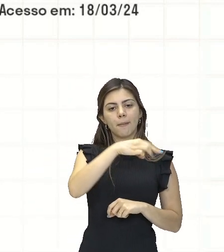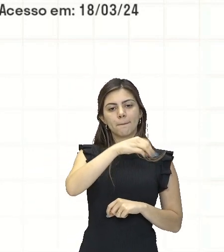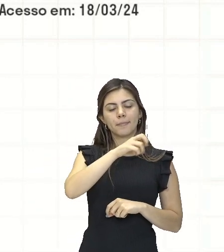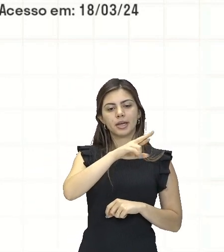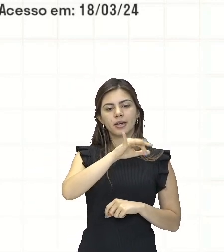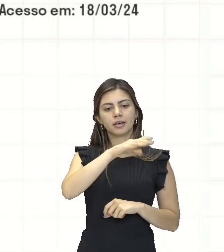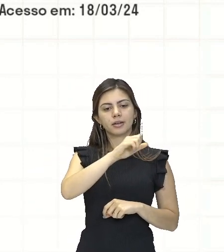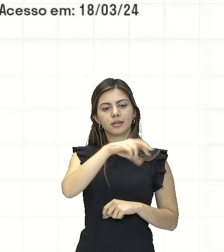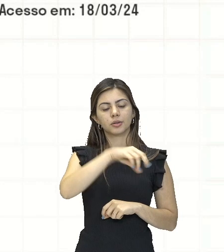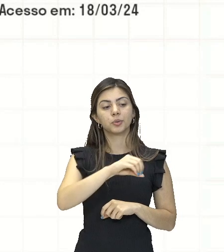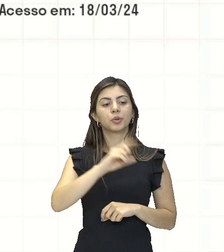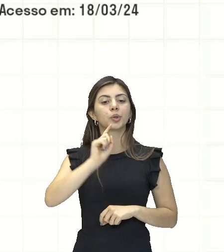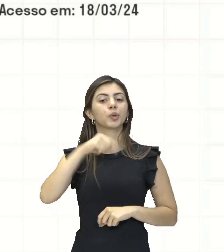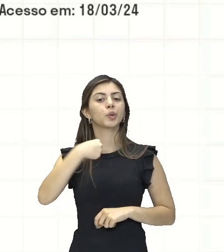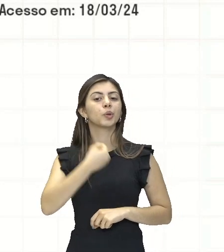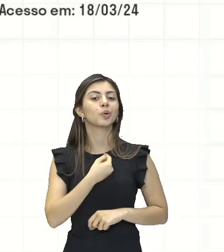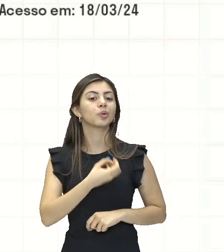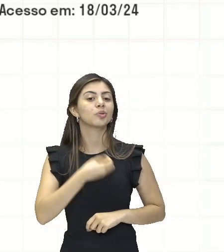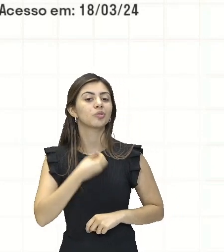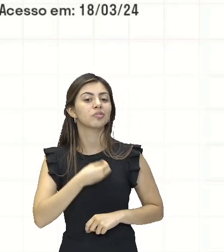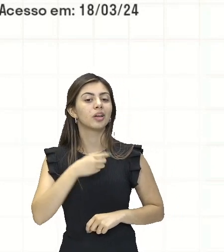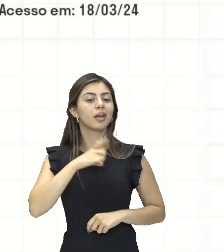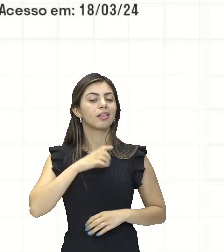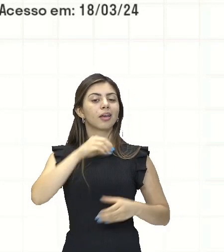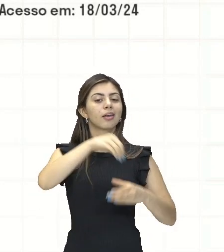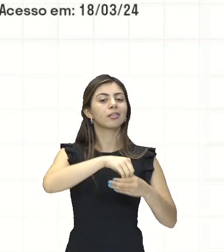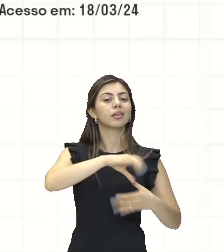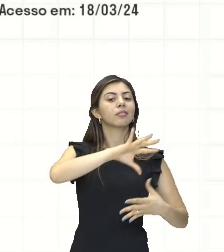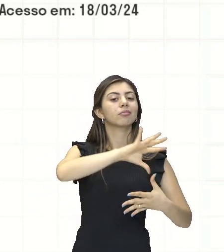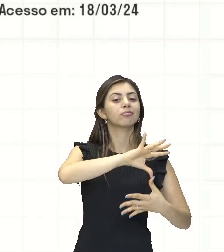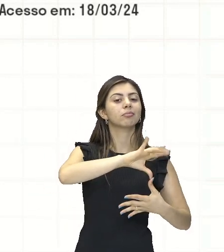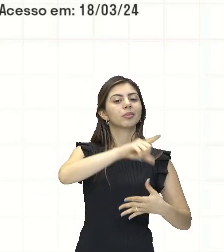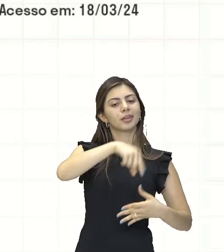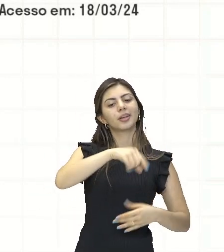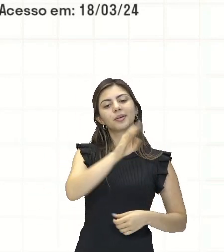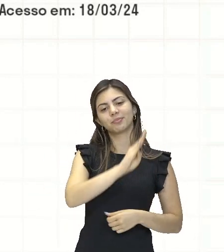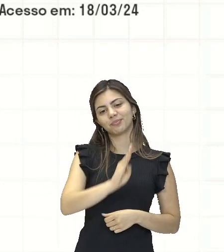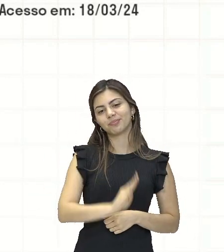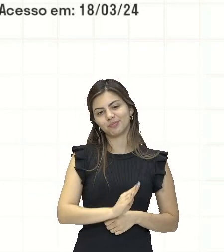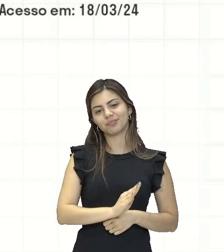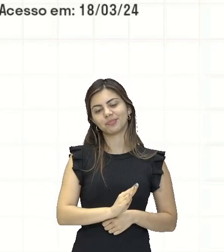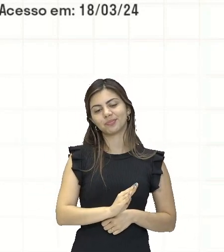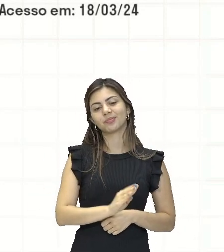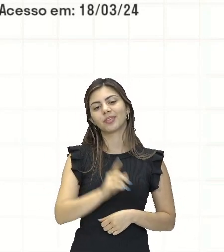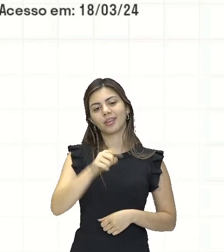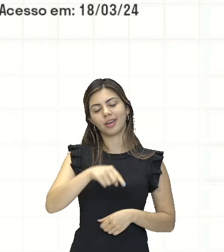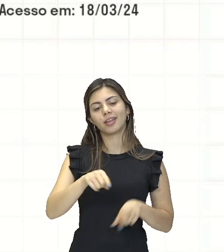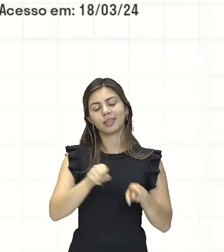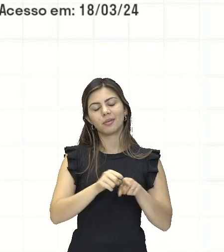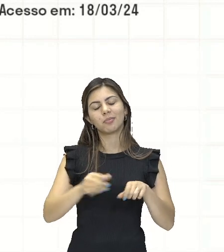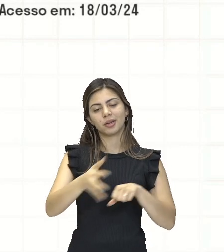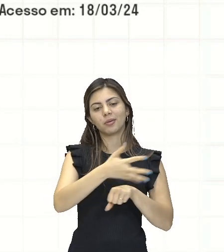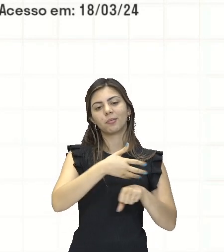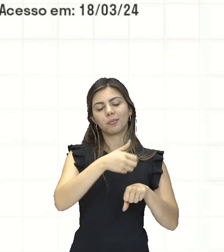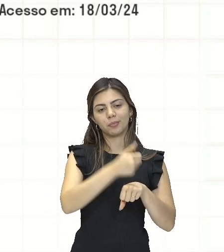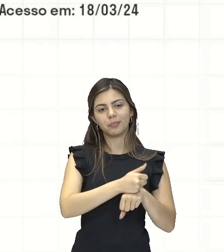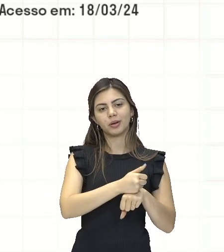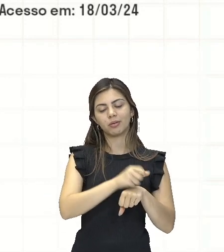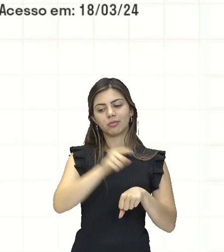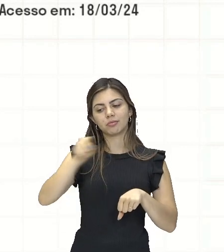que nós habitamos que está presente no continente americano? O Brasil, né? Vai ser também uma dessas colônias aí